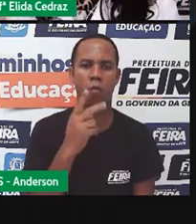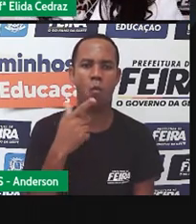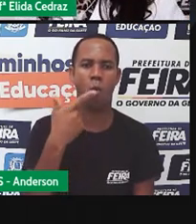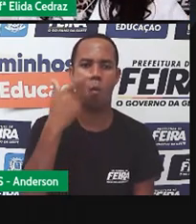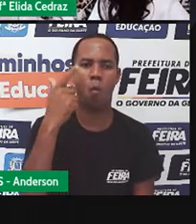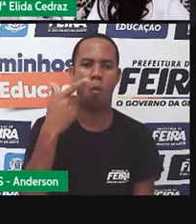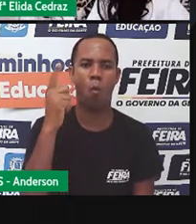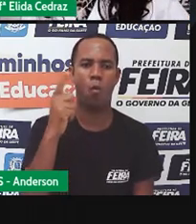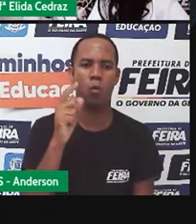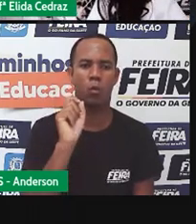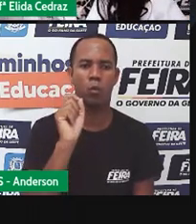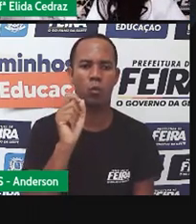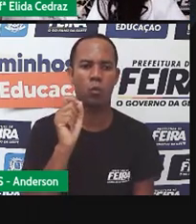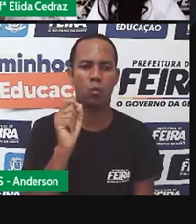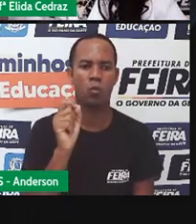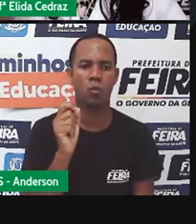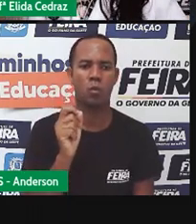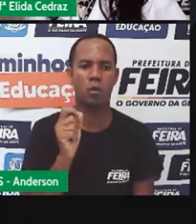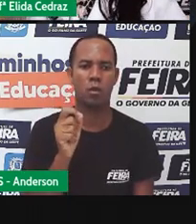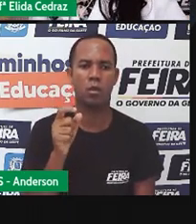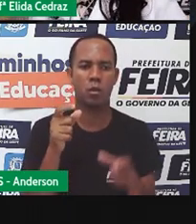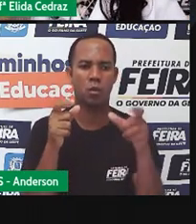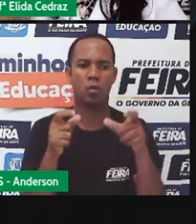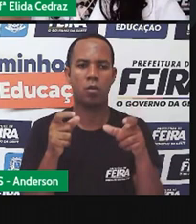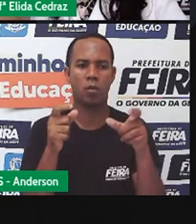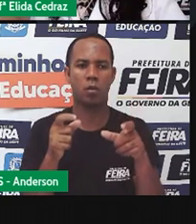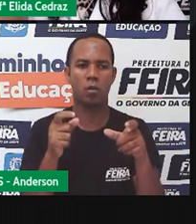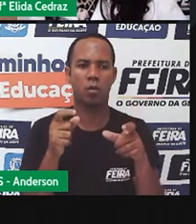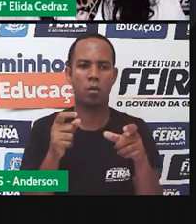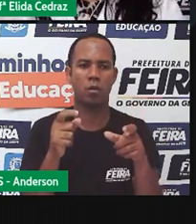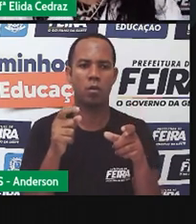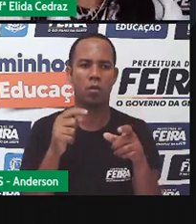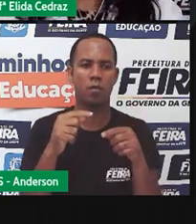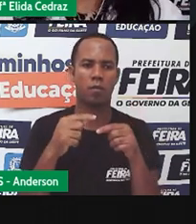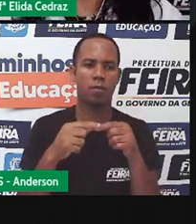retângulo está na vertical, comprido assim.